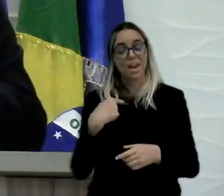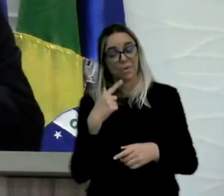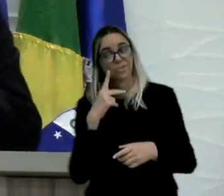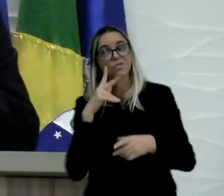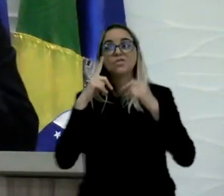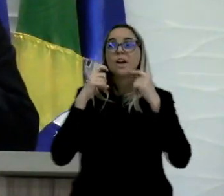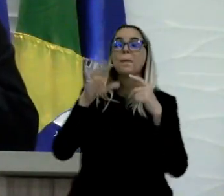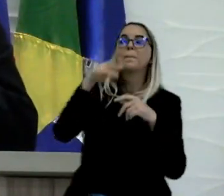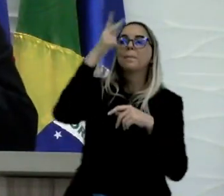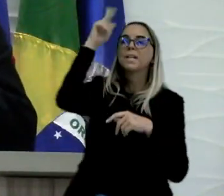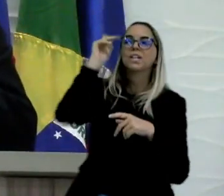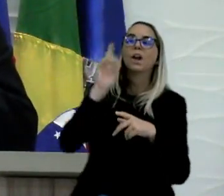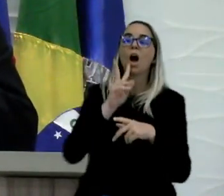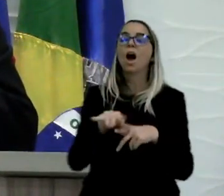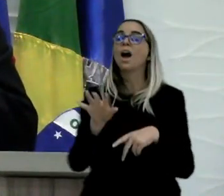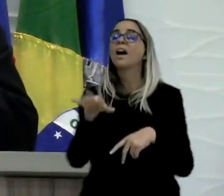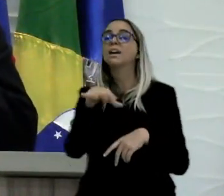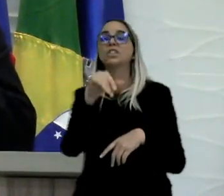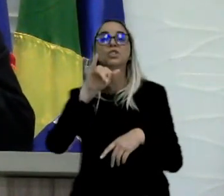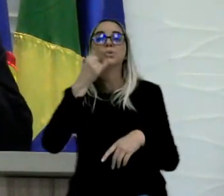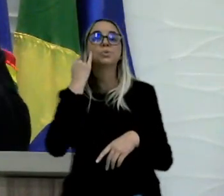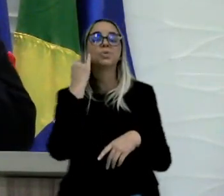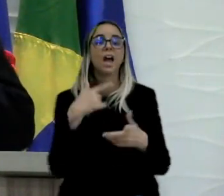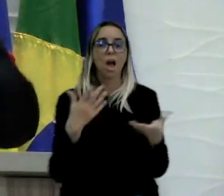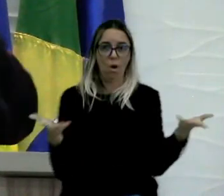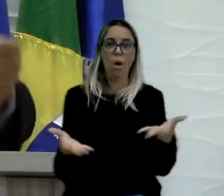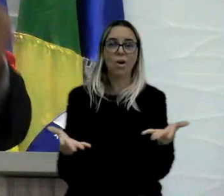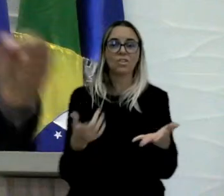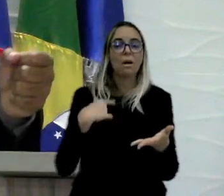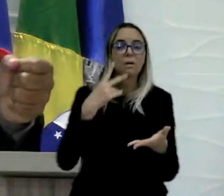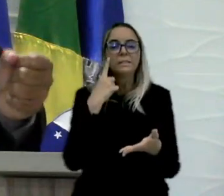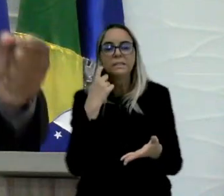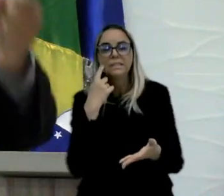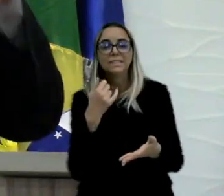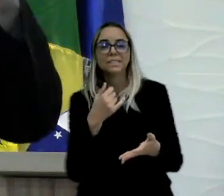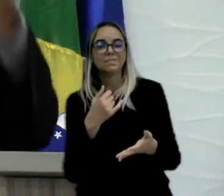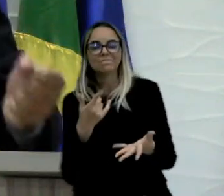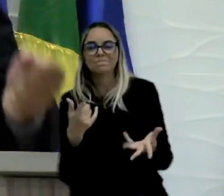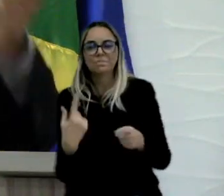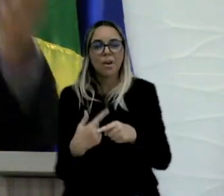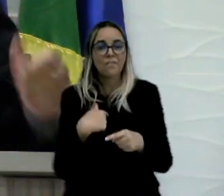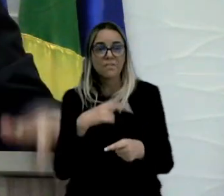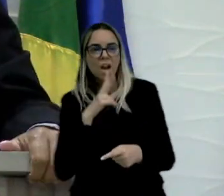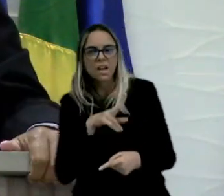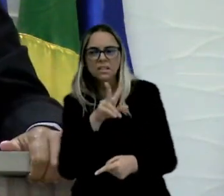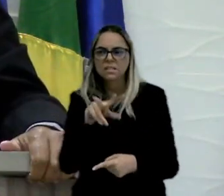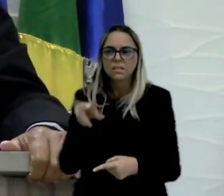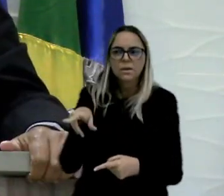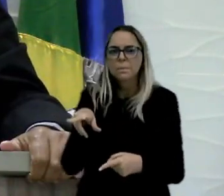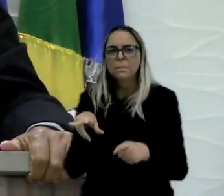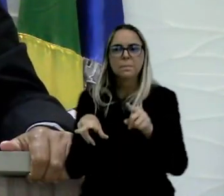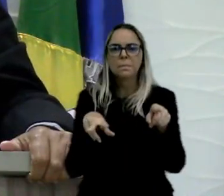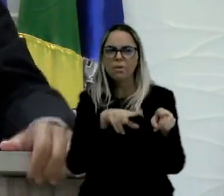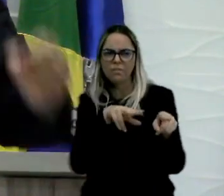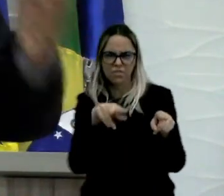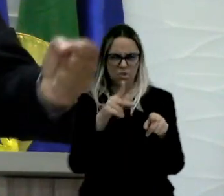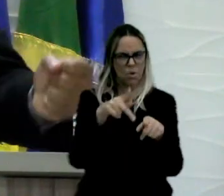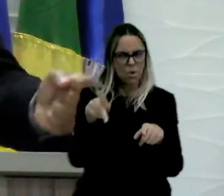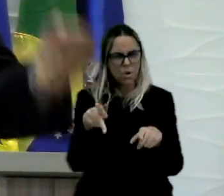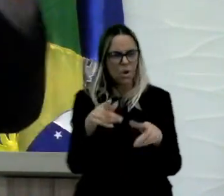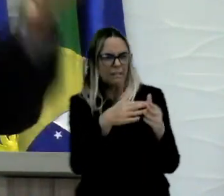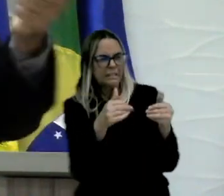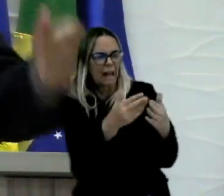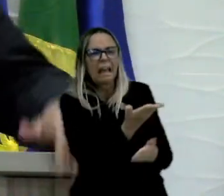para chequim juic eu choro hoje porque eu não vejo mais professores pedindo irola pedindo